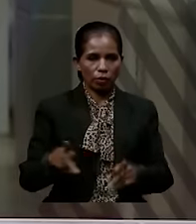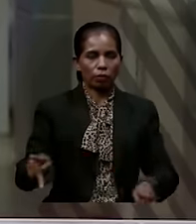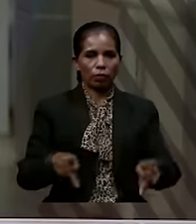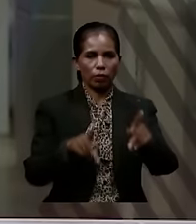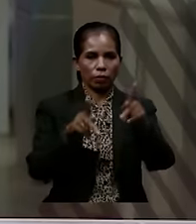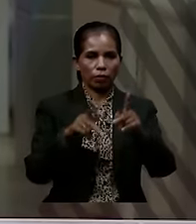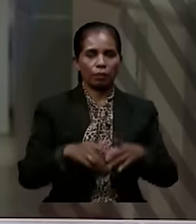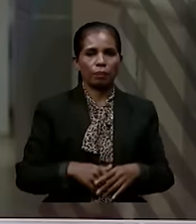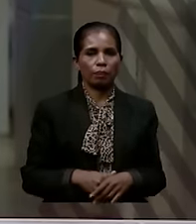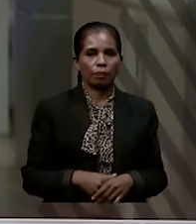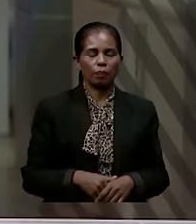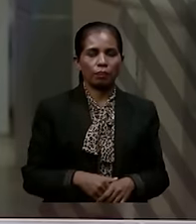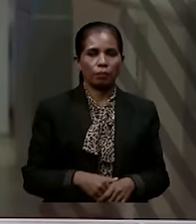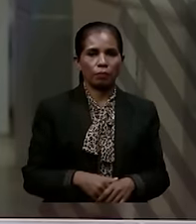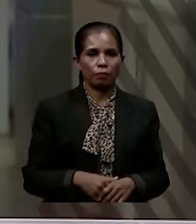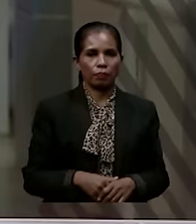público.